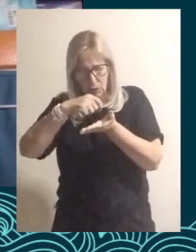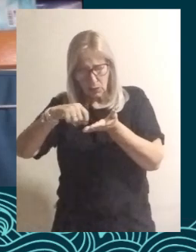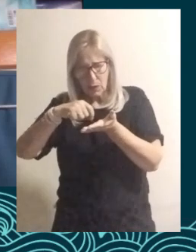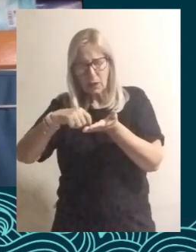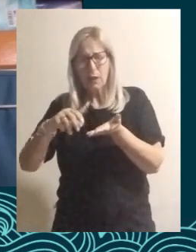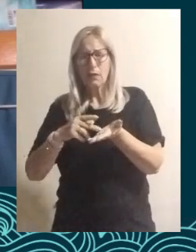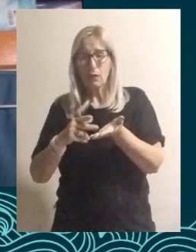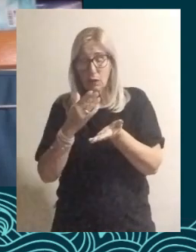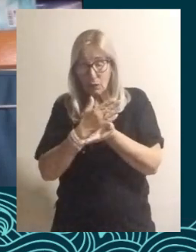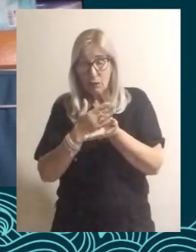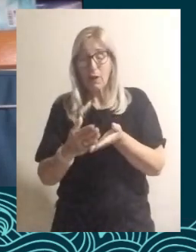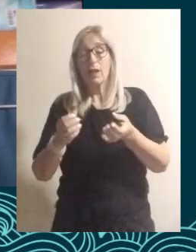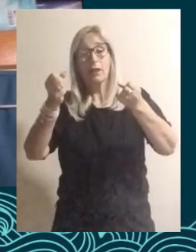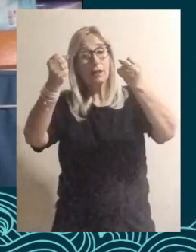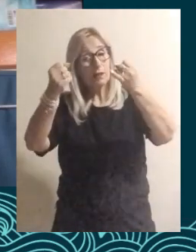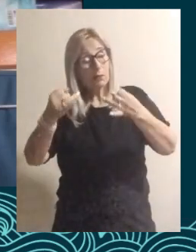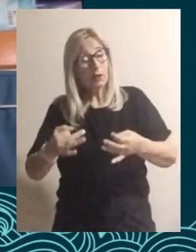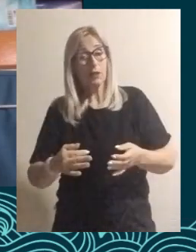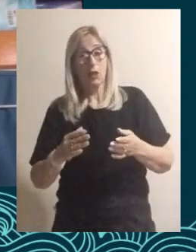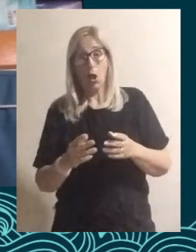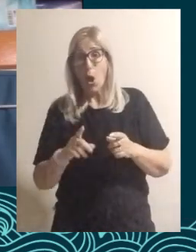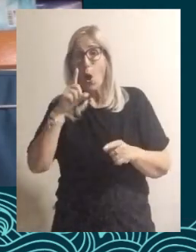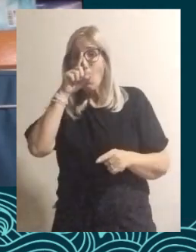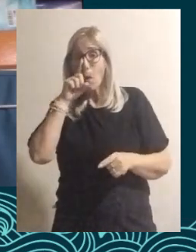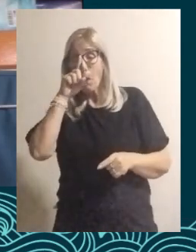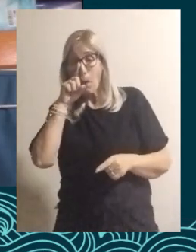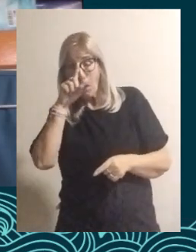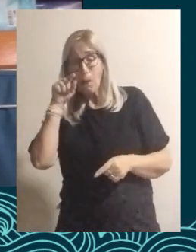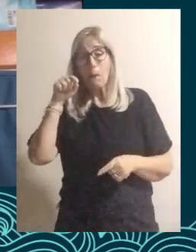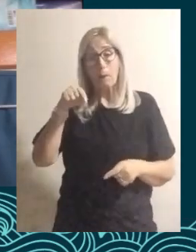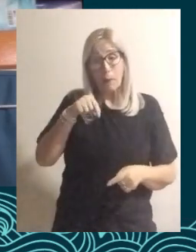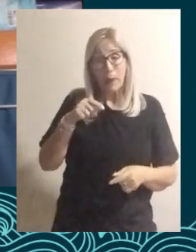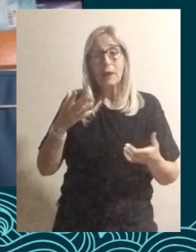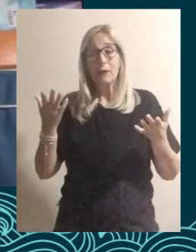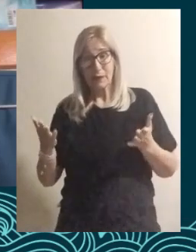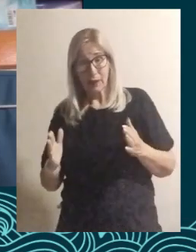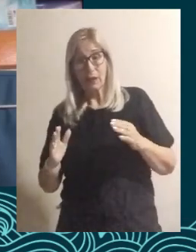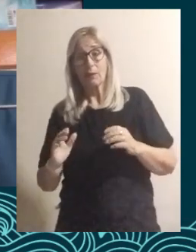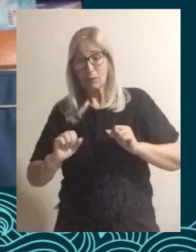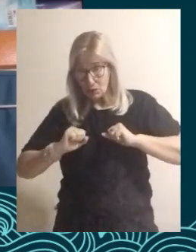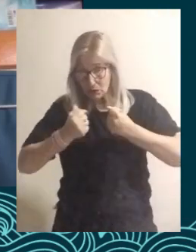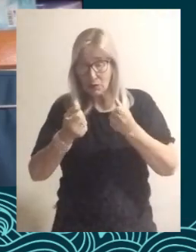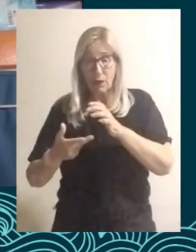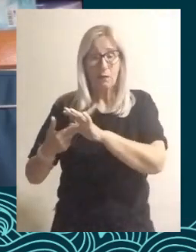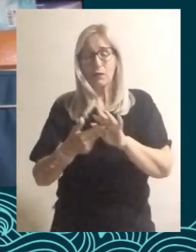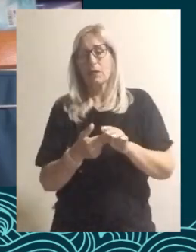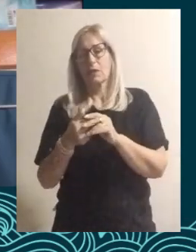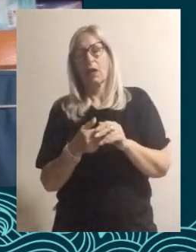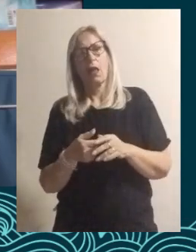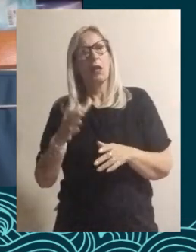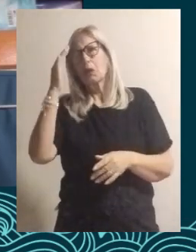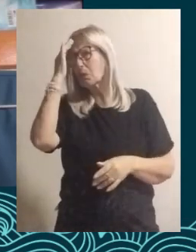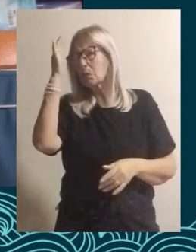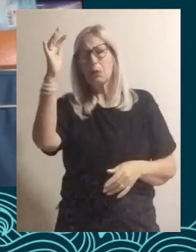Nós fala um pouco sobre isso. Se eu não podia adivinhar todos os perigos que eu encontraria nas viagens, todos os